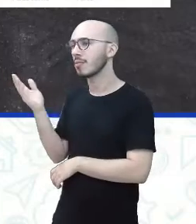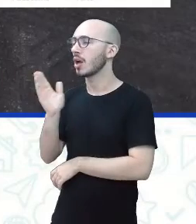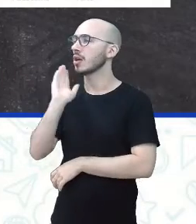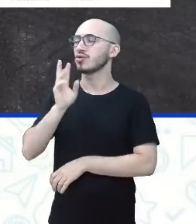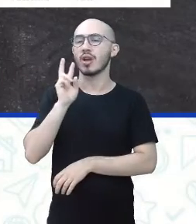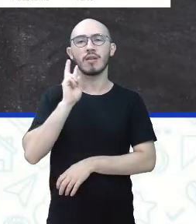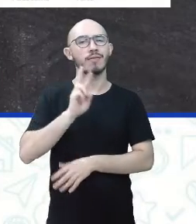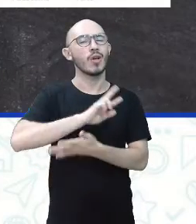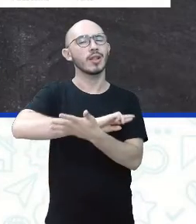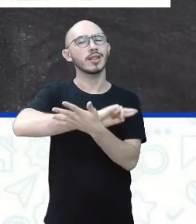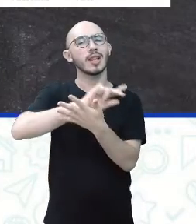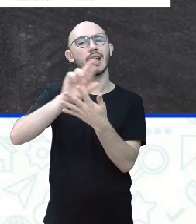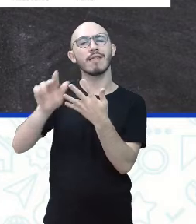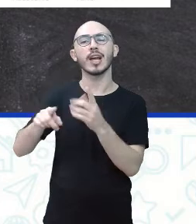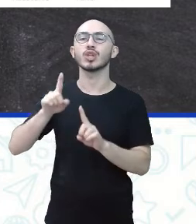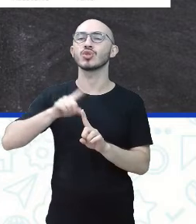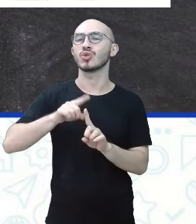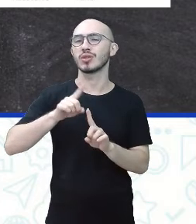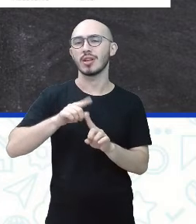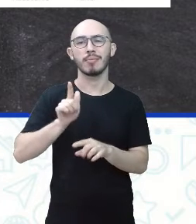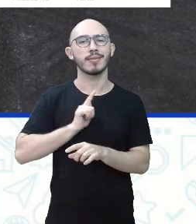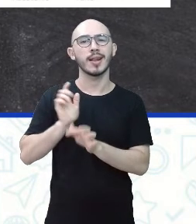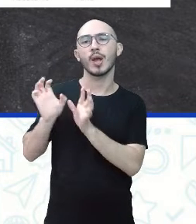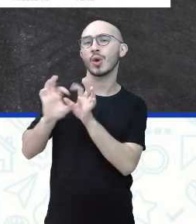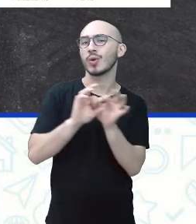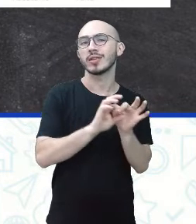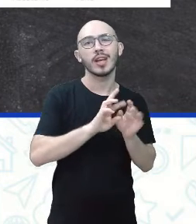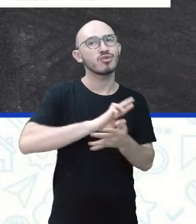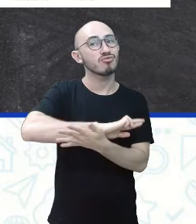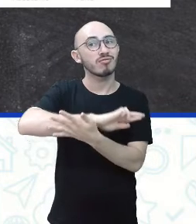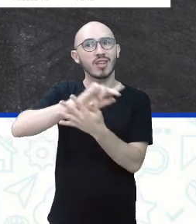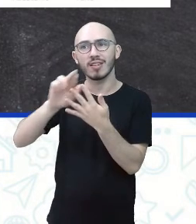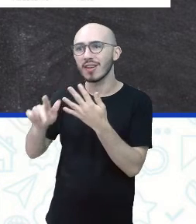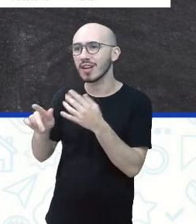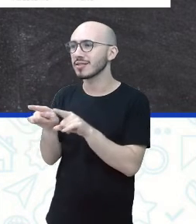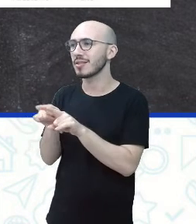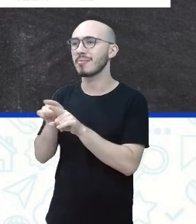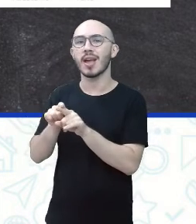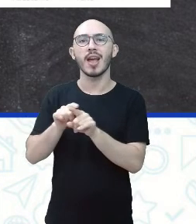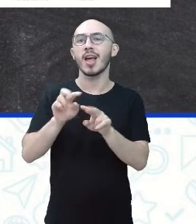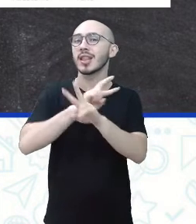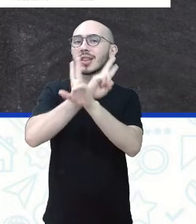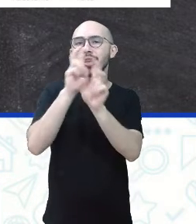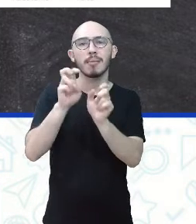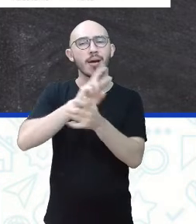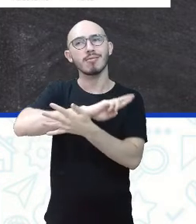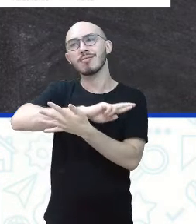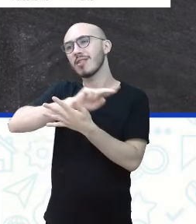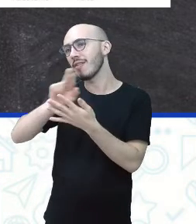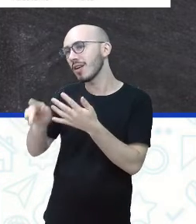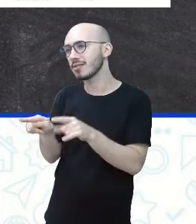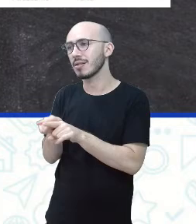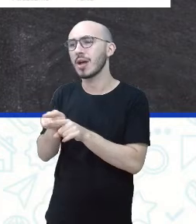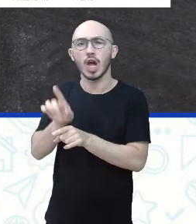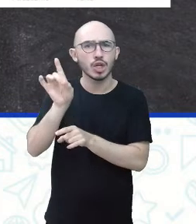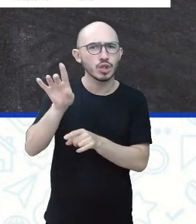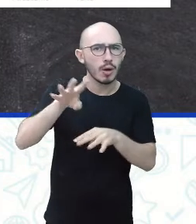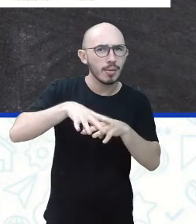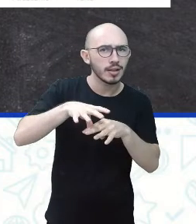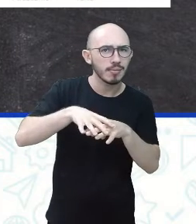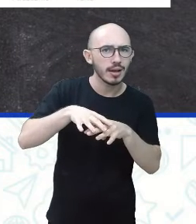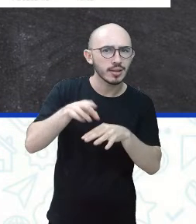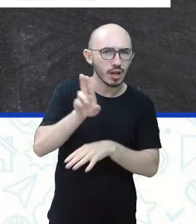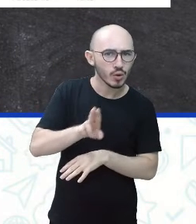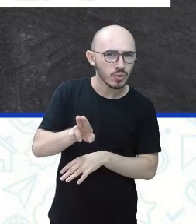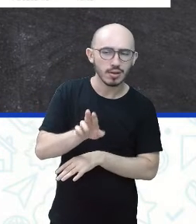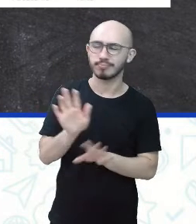vários desses tipos em várias situações e em vários conteúdos, professor. Porque não é só em matemática que a gente utiliza o